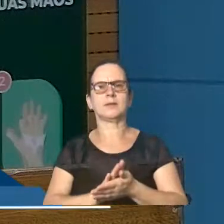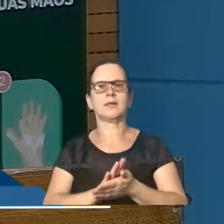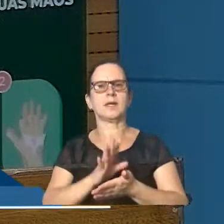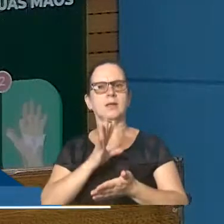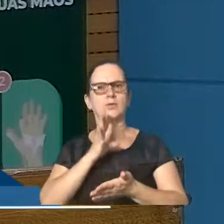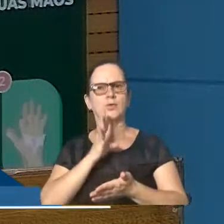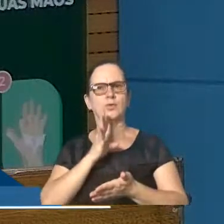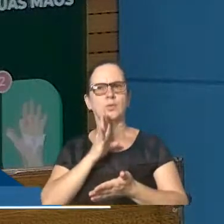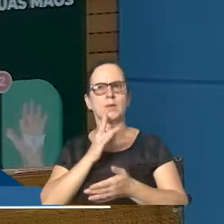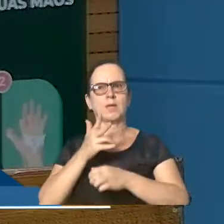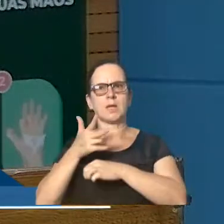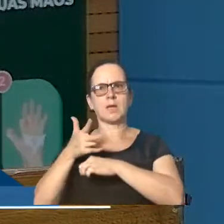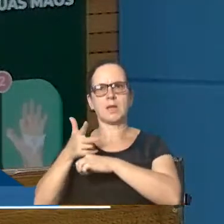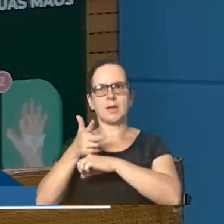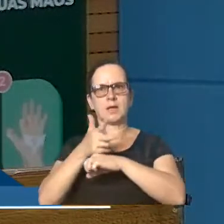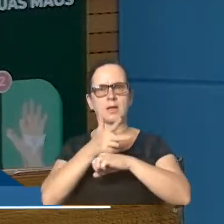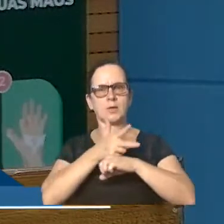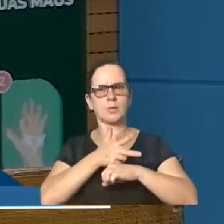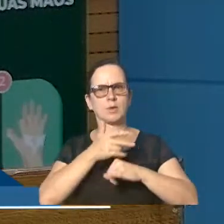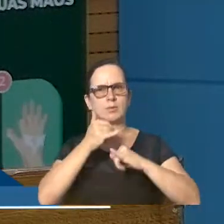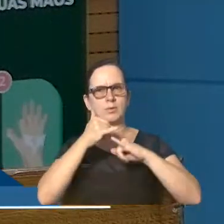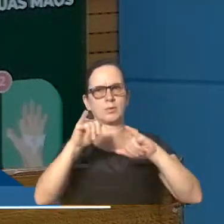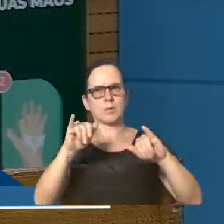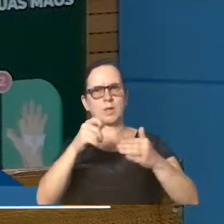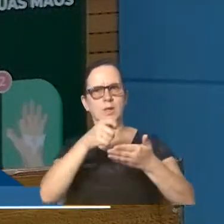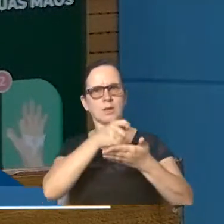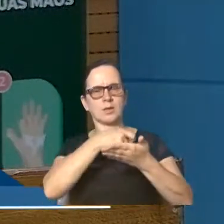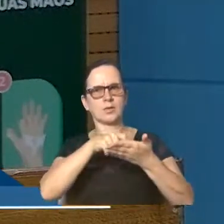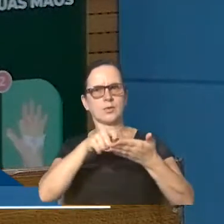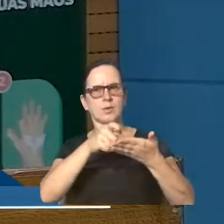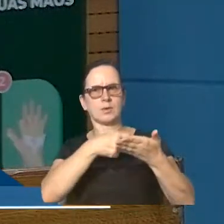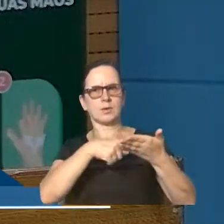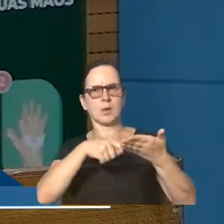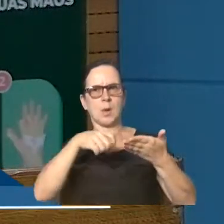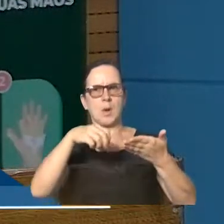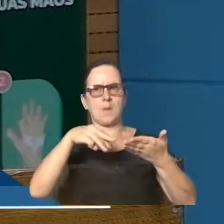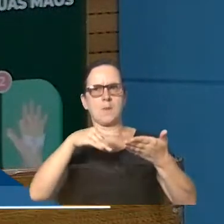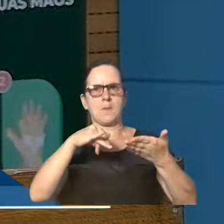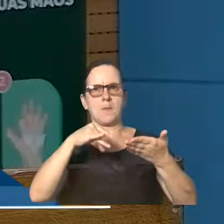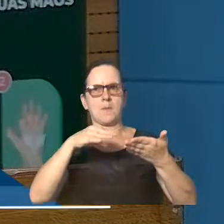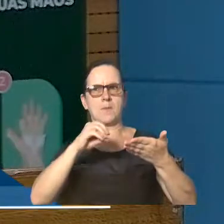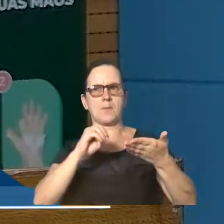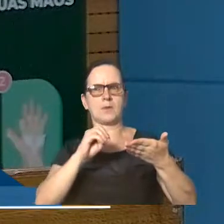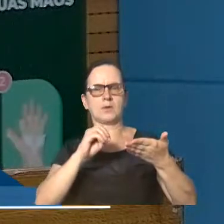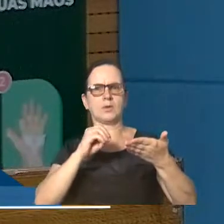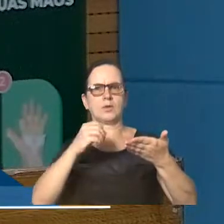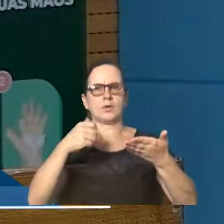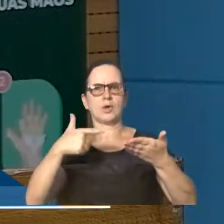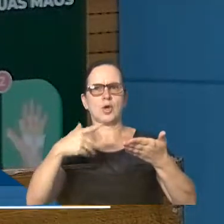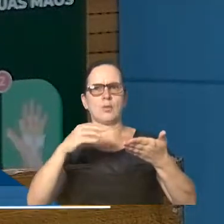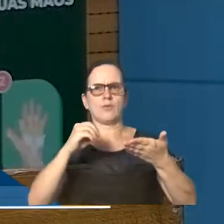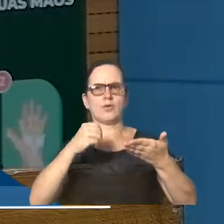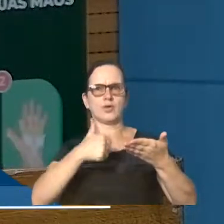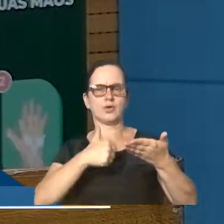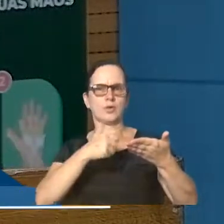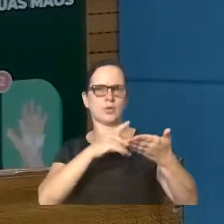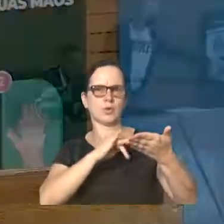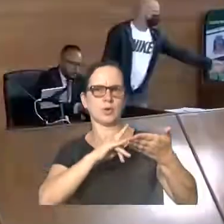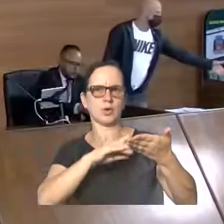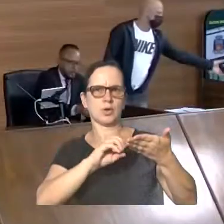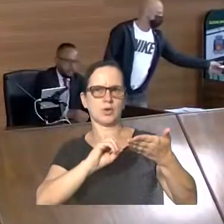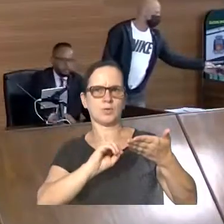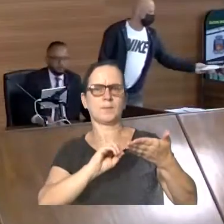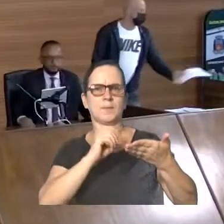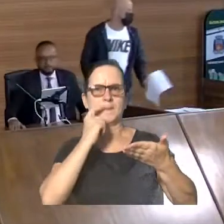ciência à imprensa falada e escrita. Sala Dona Helena Melete Cunha, março de 2021, Marcos Roberto Silva, Tinho, vereador.